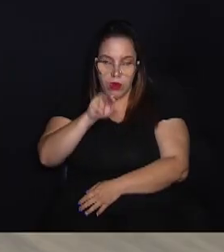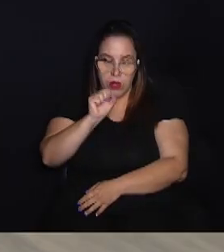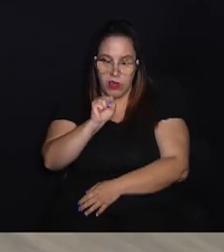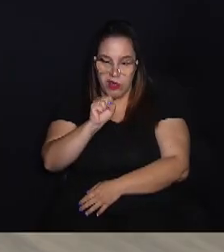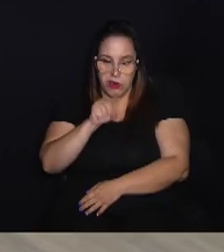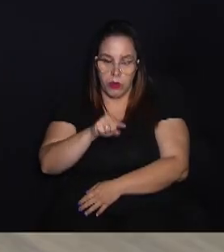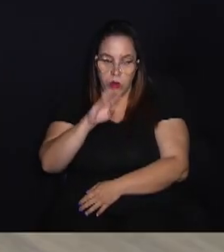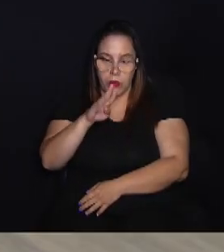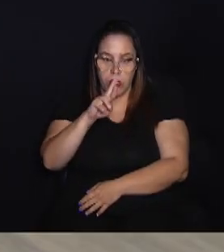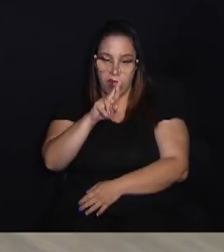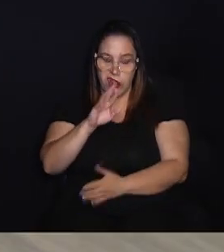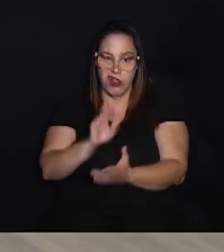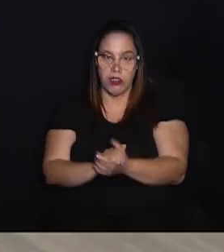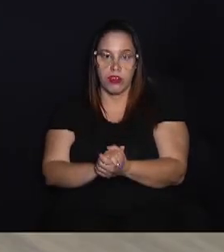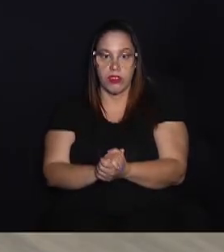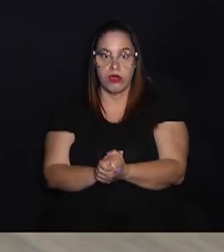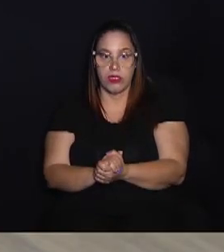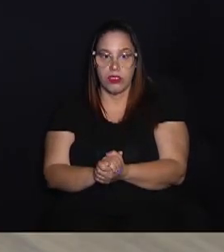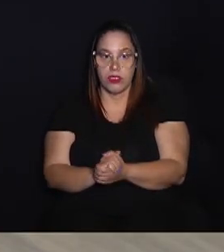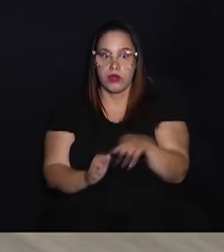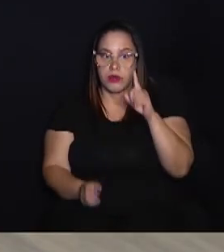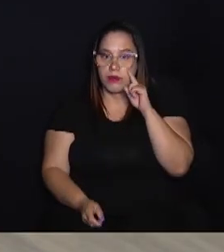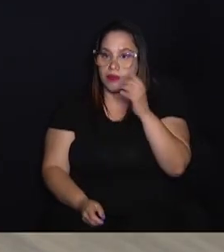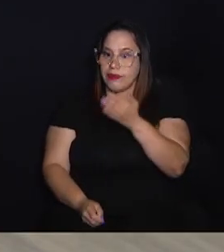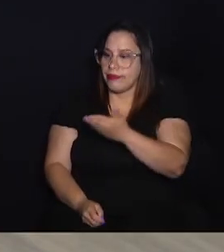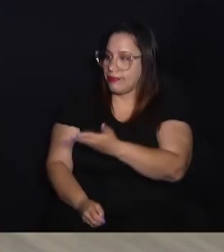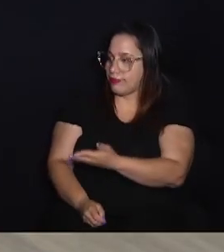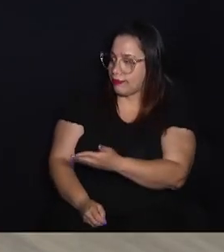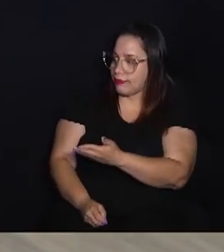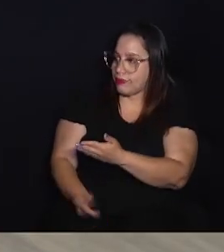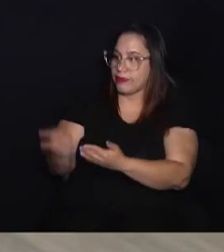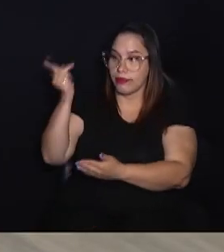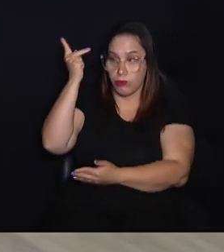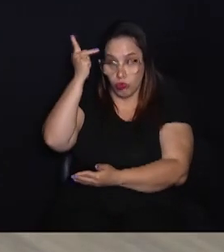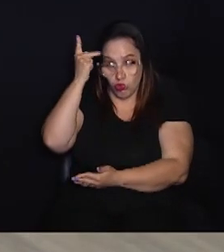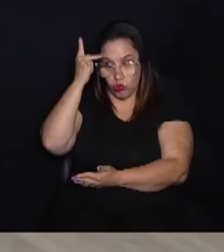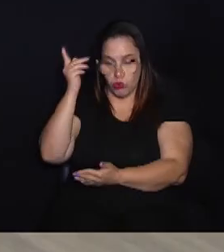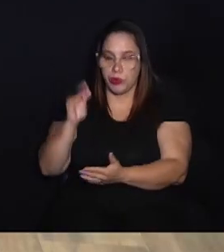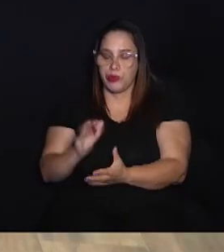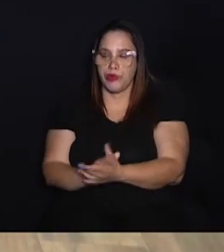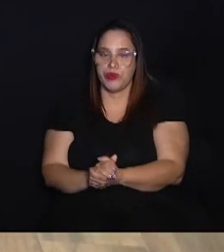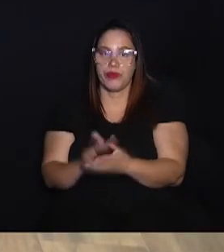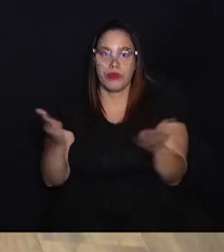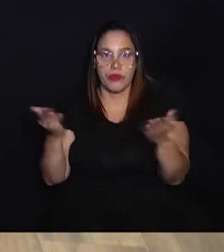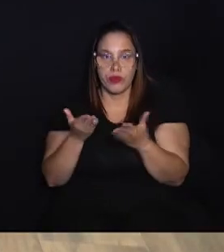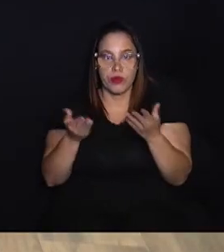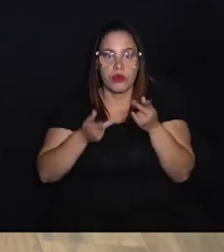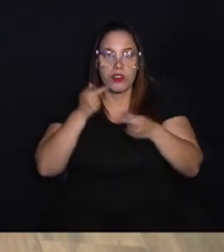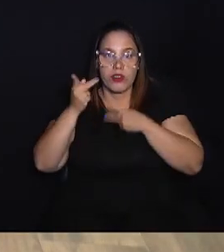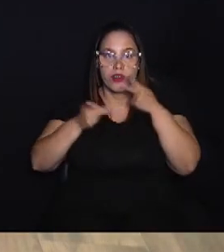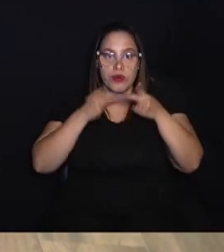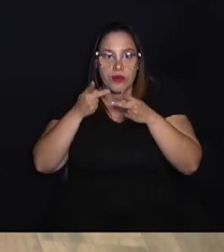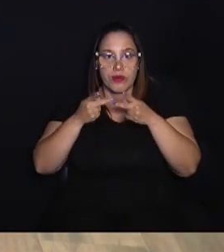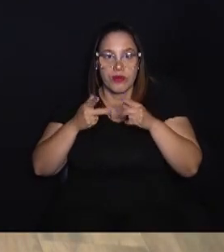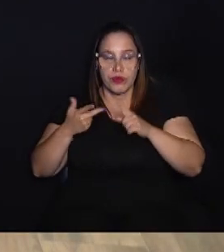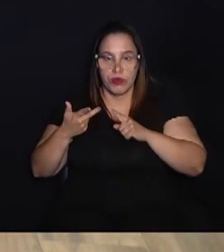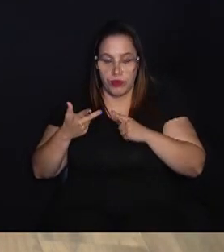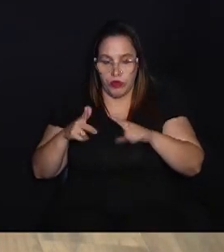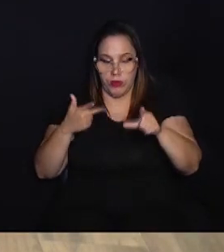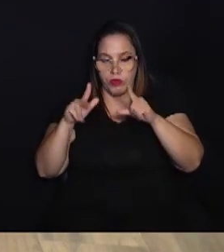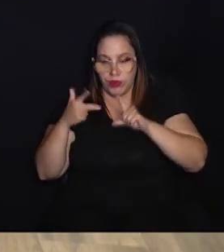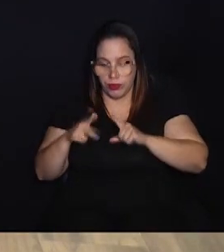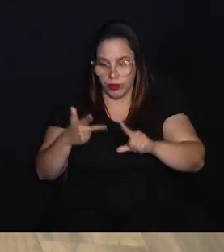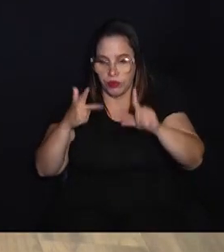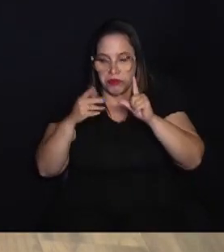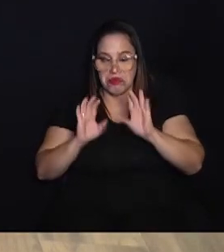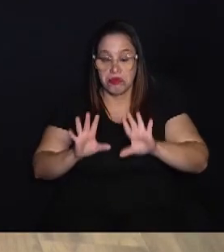tre-sp.jus.br. Você pode, esse site é para todo o estado de São Paulo. Agora a gente vai falar sobre as notícias do Legislativo,